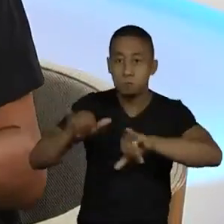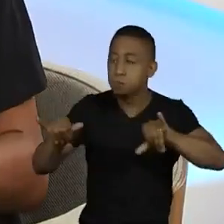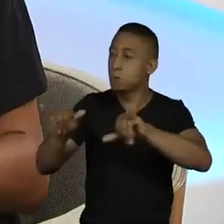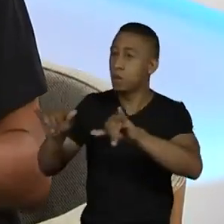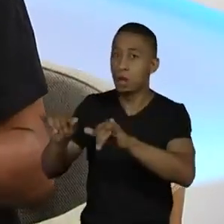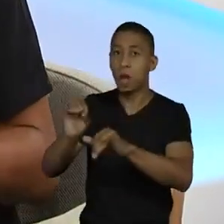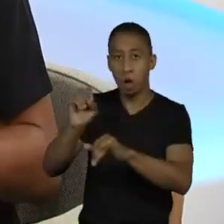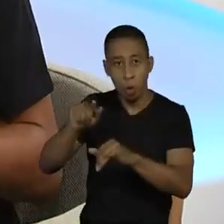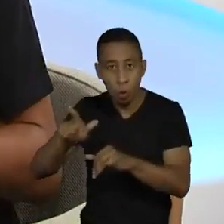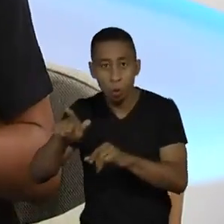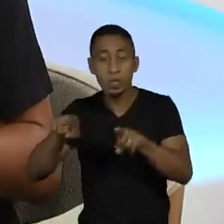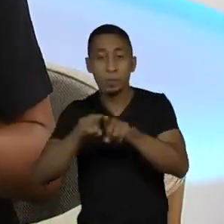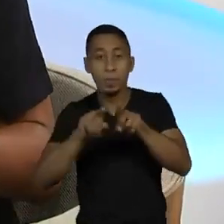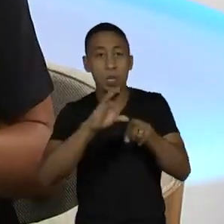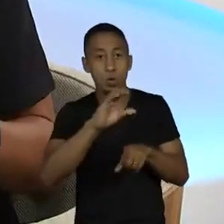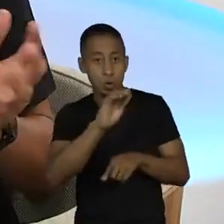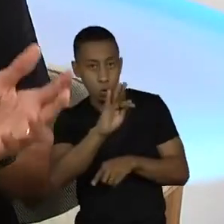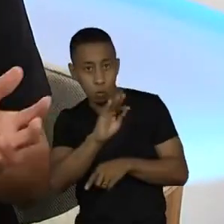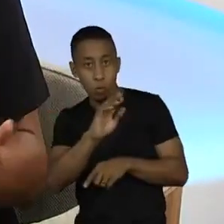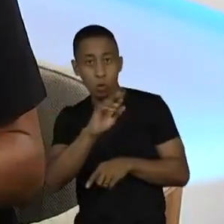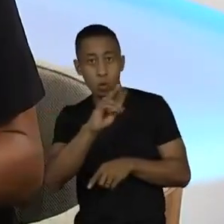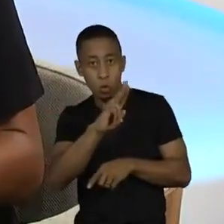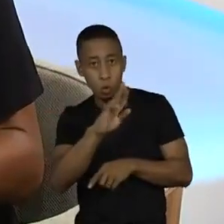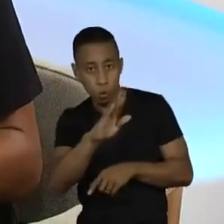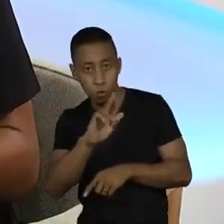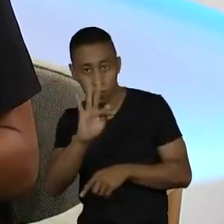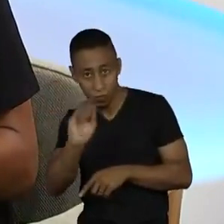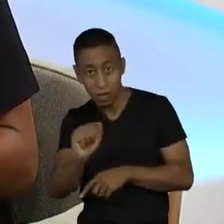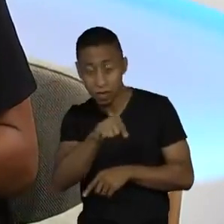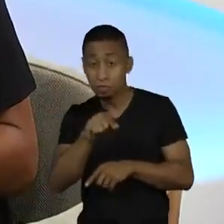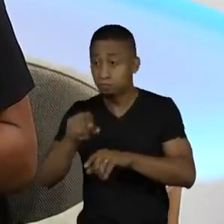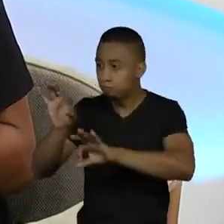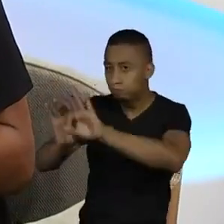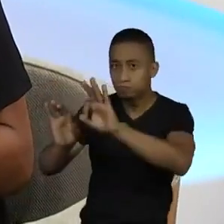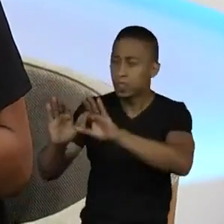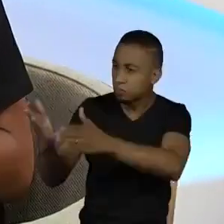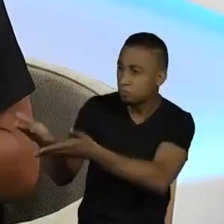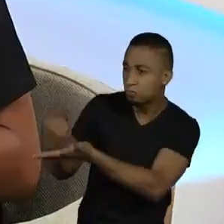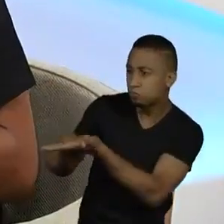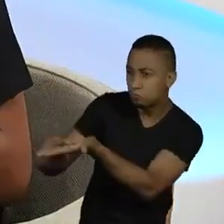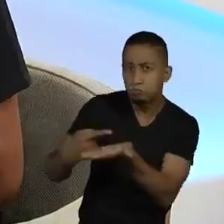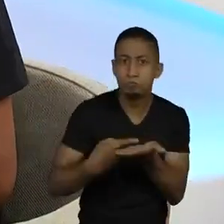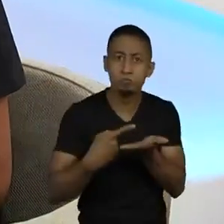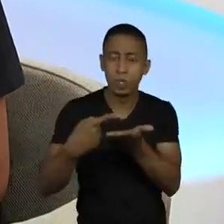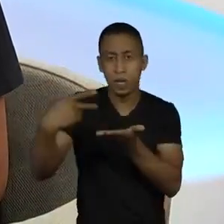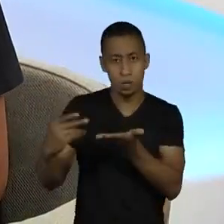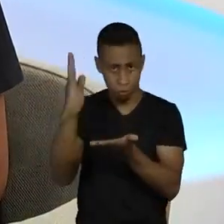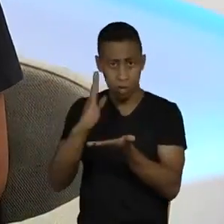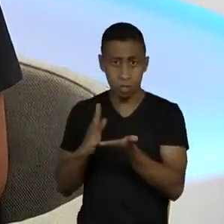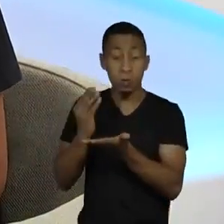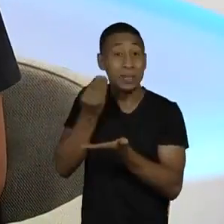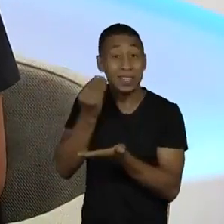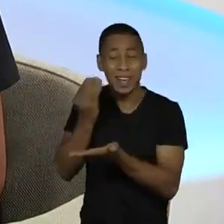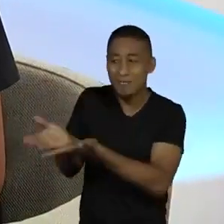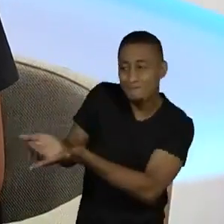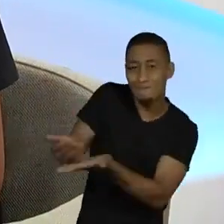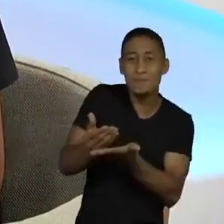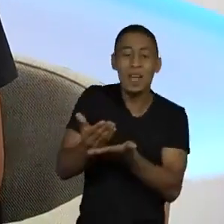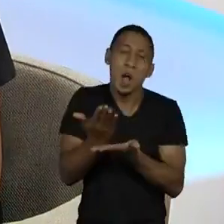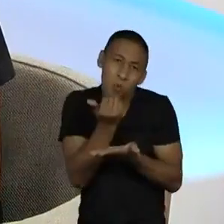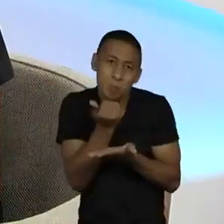gerando falcões como a culpa que você mencionou e outras organizações muito influentes no Brasil só que a